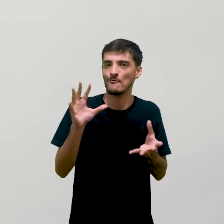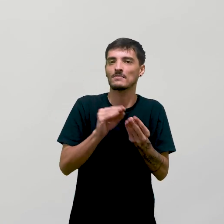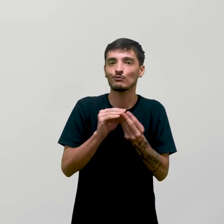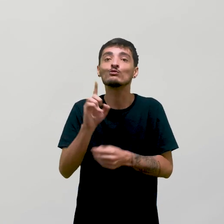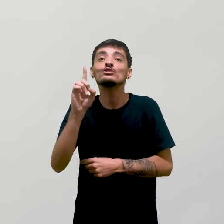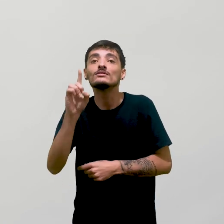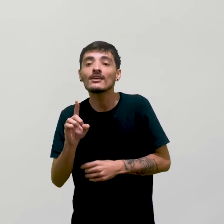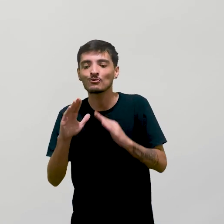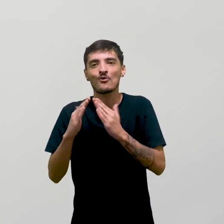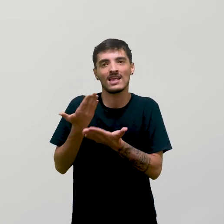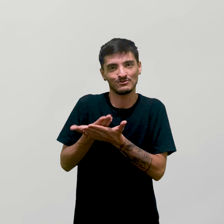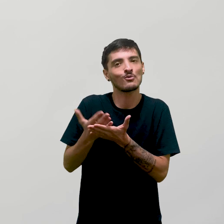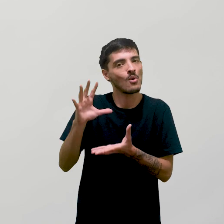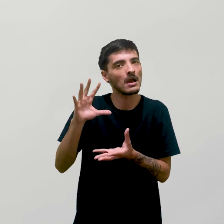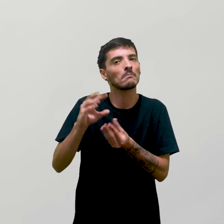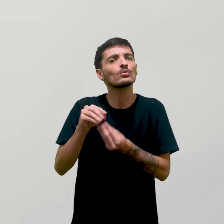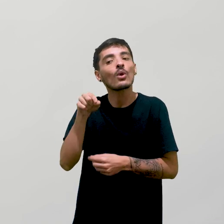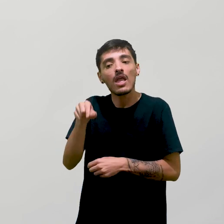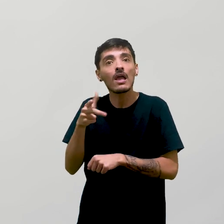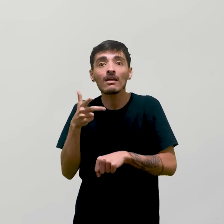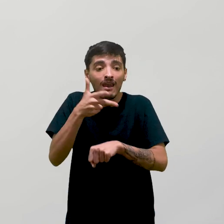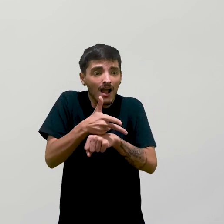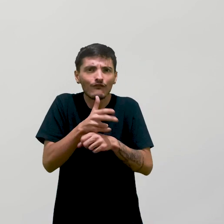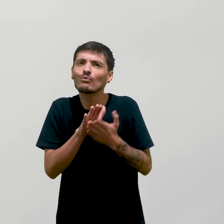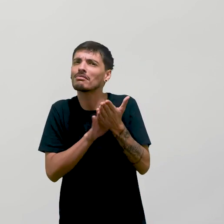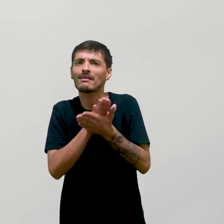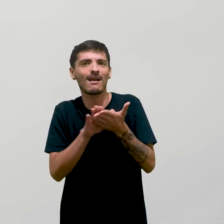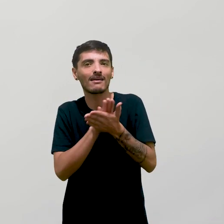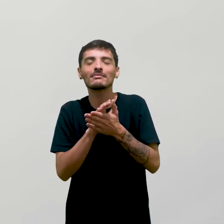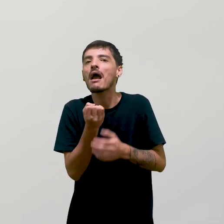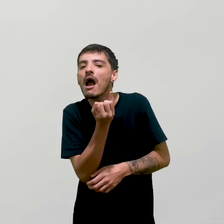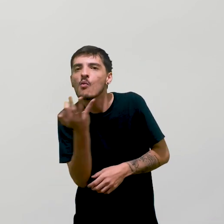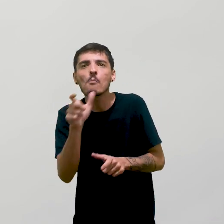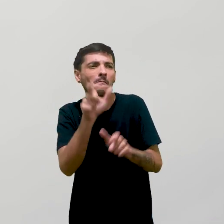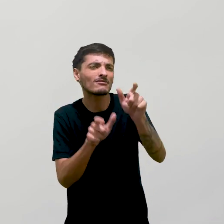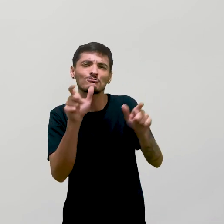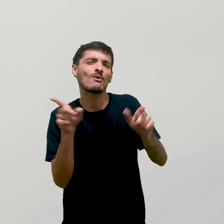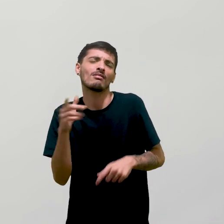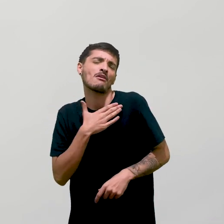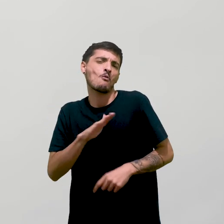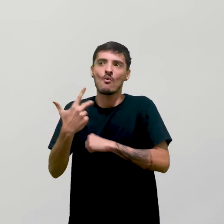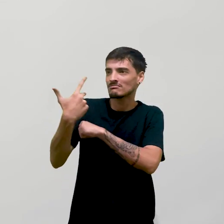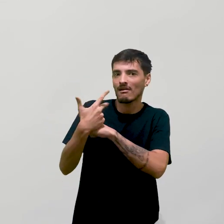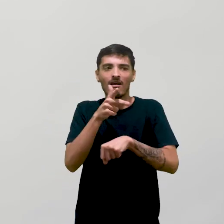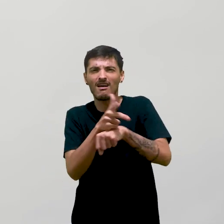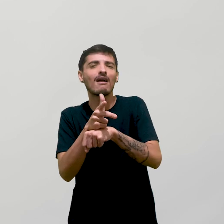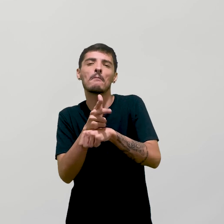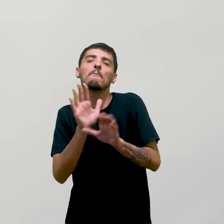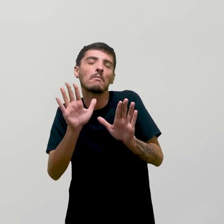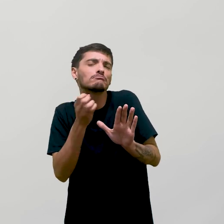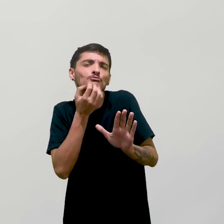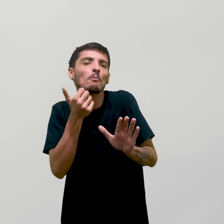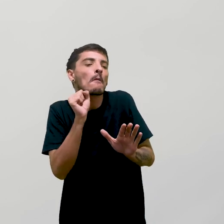Legenda. e hoje Alô, professor de do história. Minuto Escola, fez? Ele não gravou. Tem gente que tem dificuldade em gravar, não quer saber de câmera.